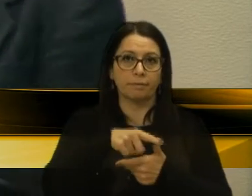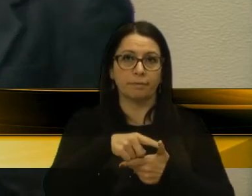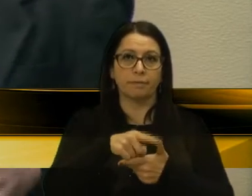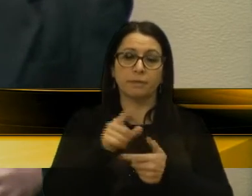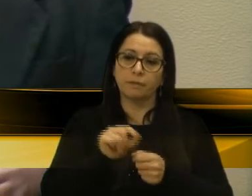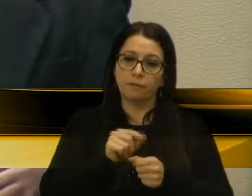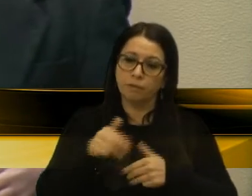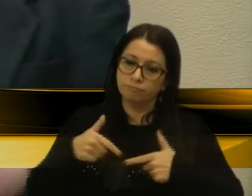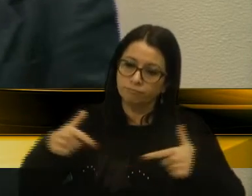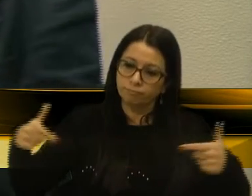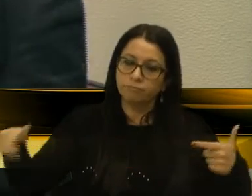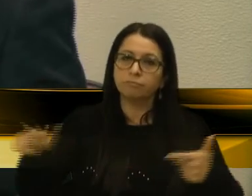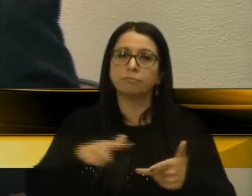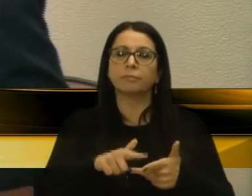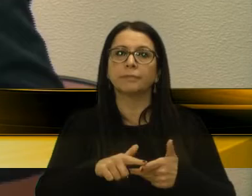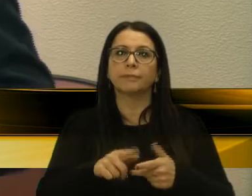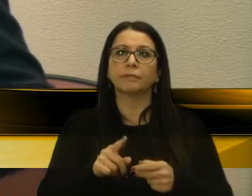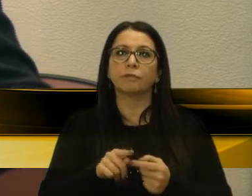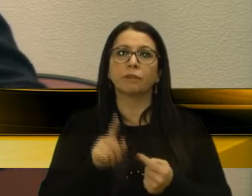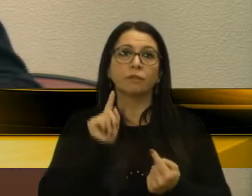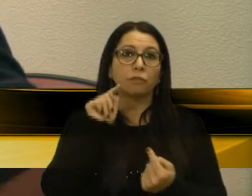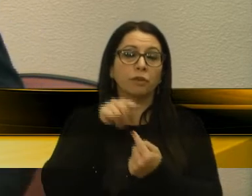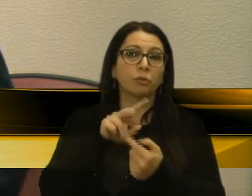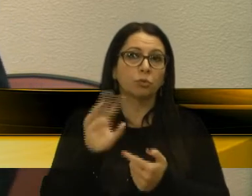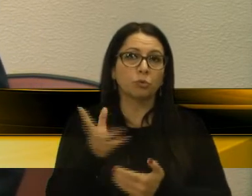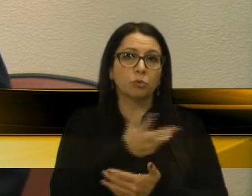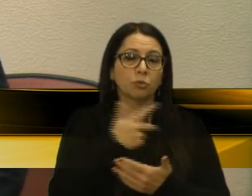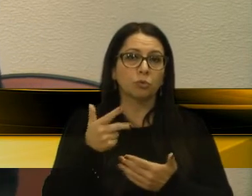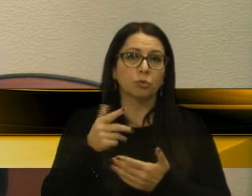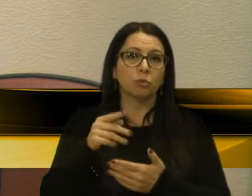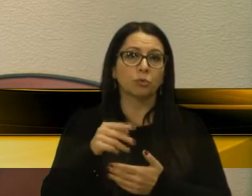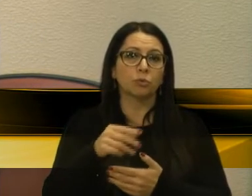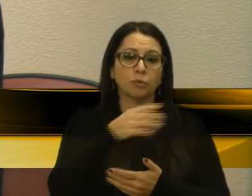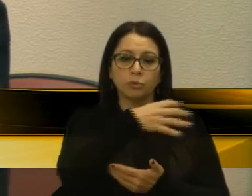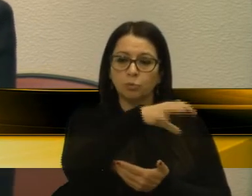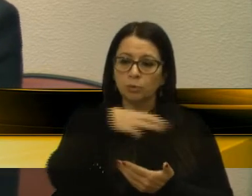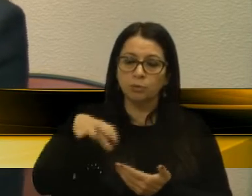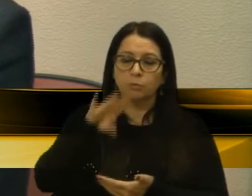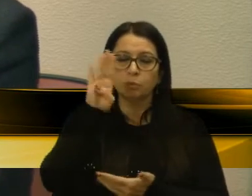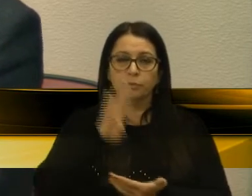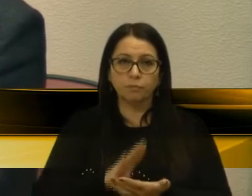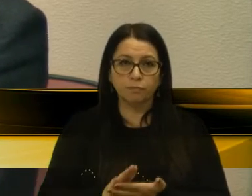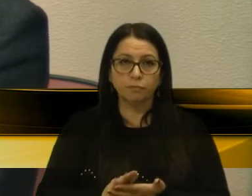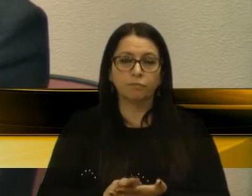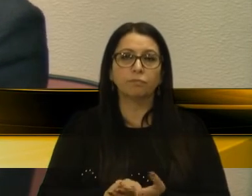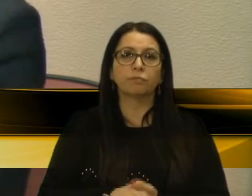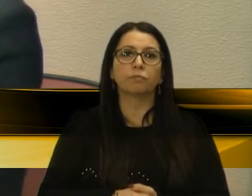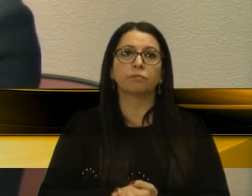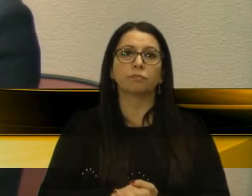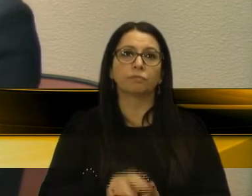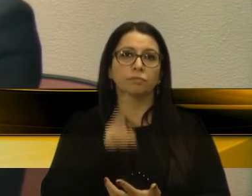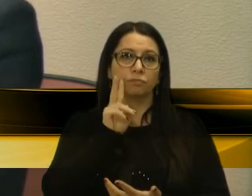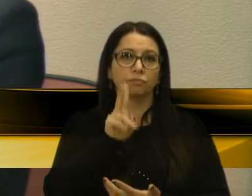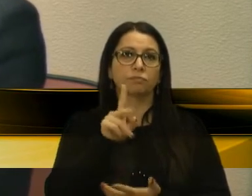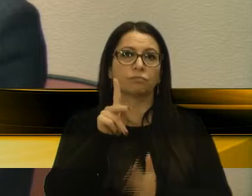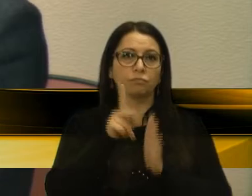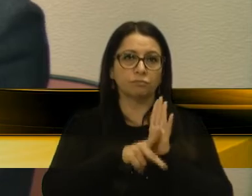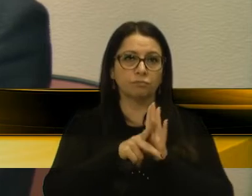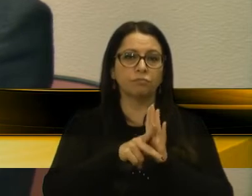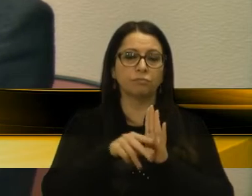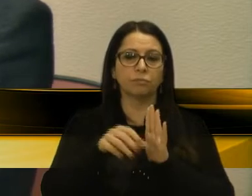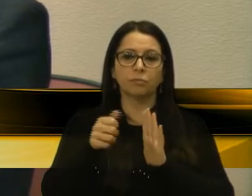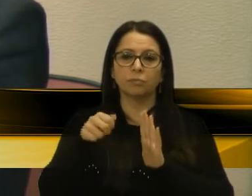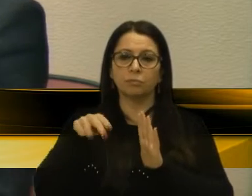se proliferando e vai chegando em todos os níveis no nosso Brasil. Então, vejo que este projeto